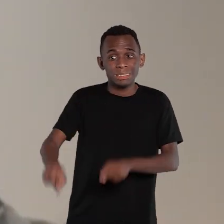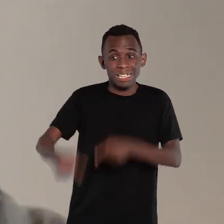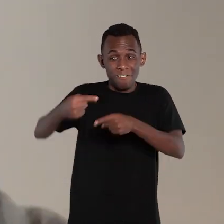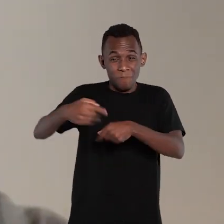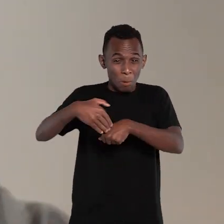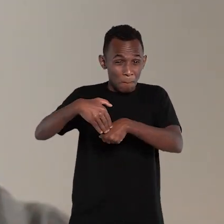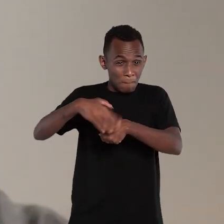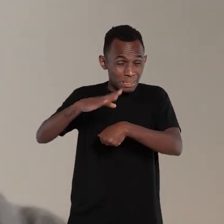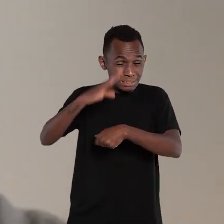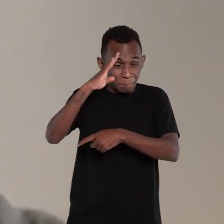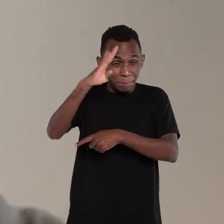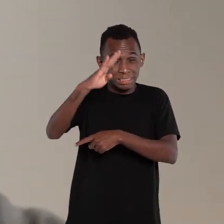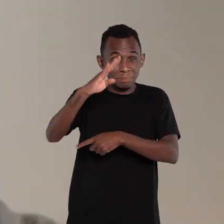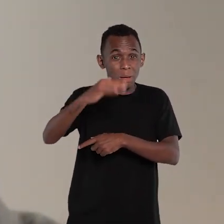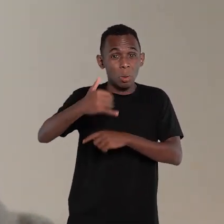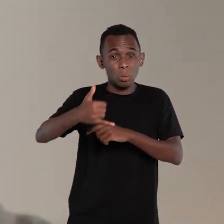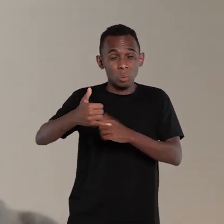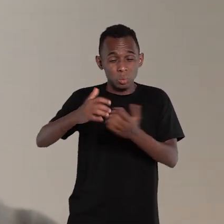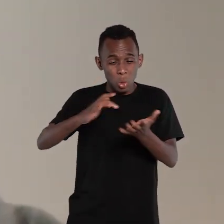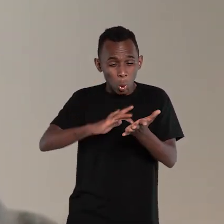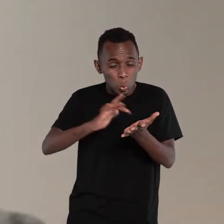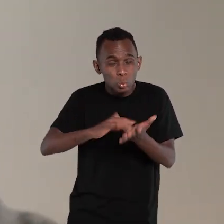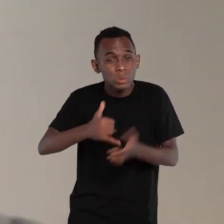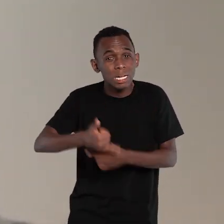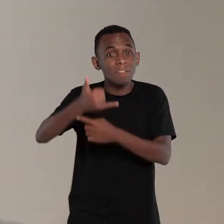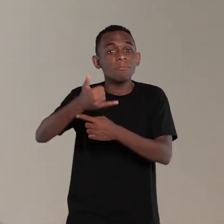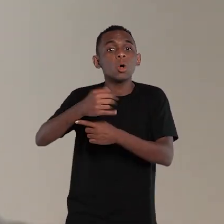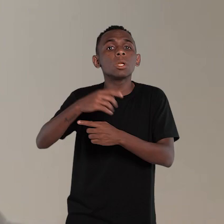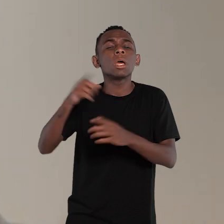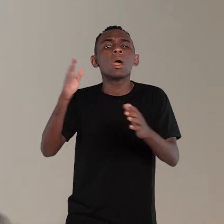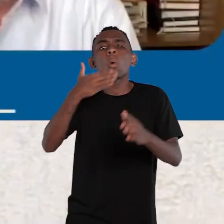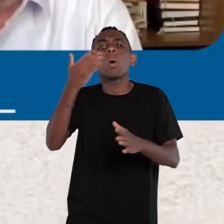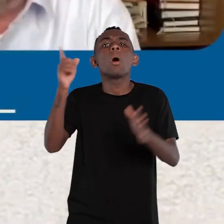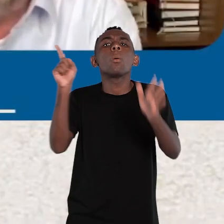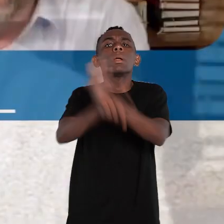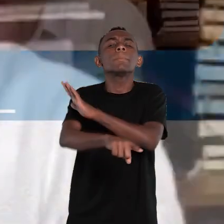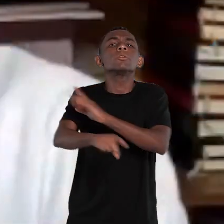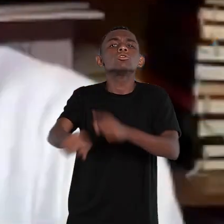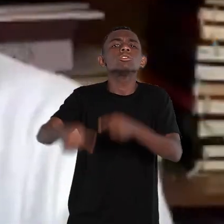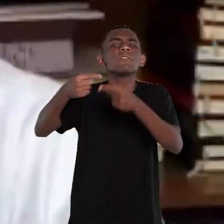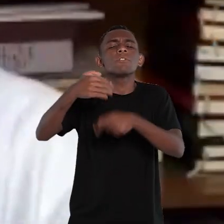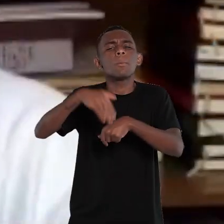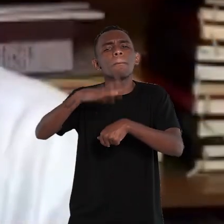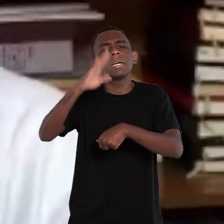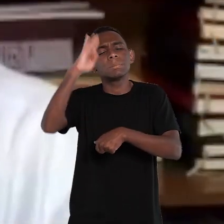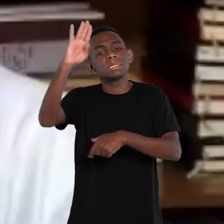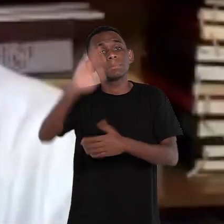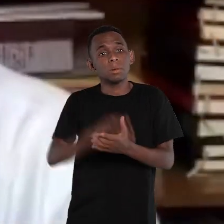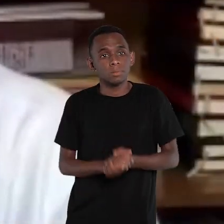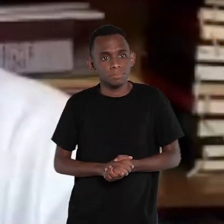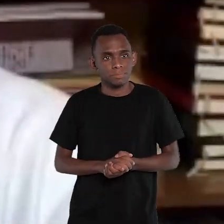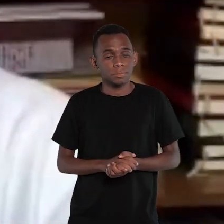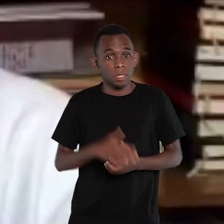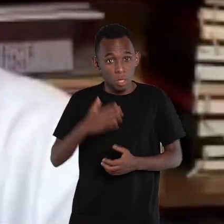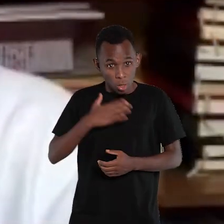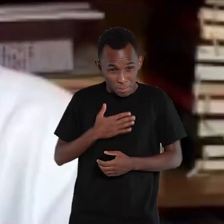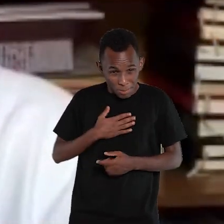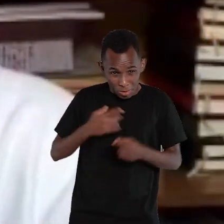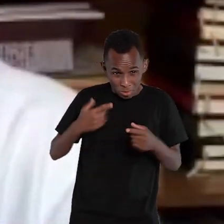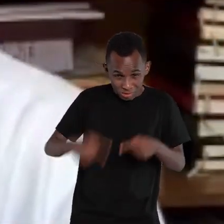telefone. Qual é o seu pior inimigo? O pior inimigo da minha literatura